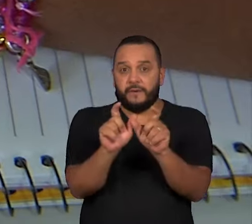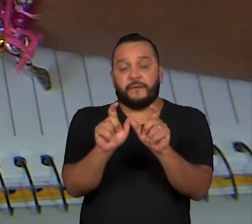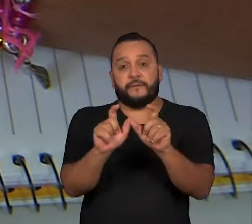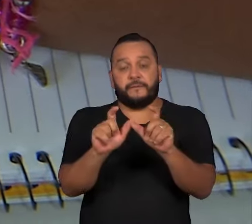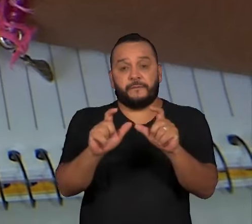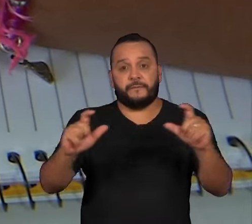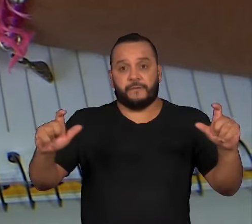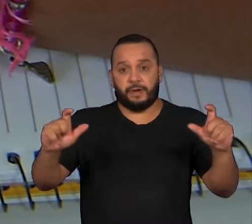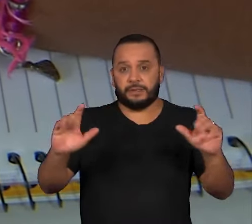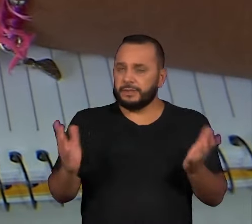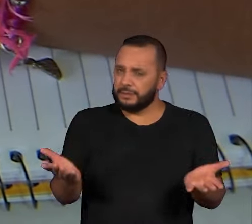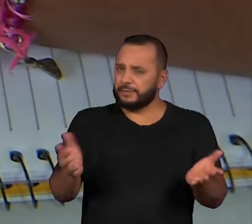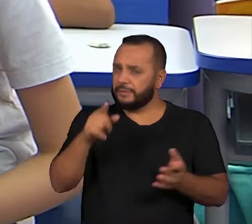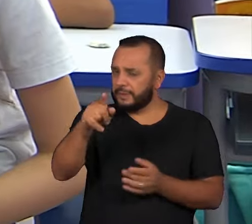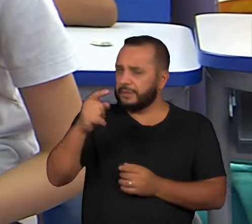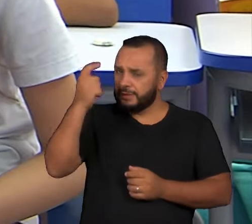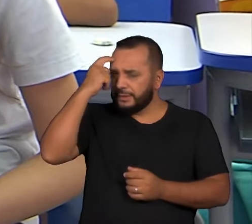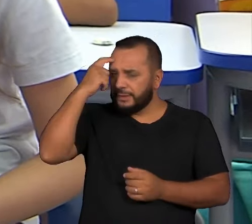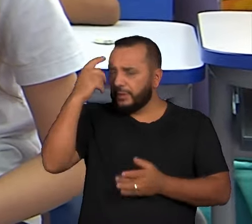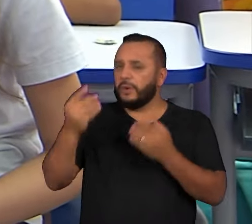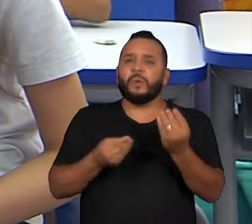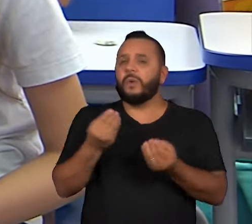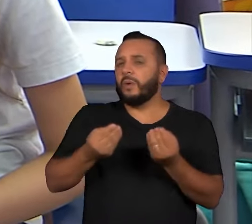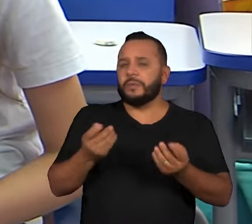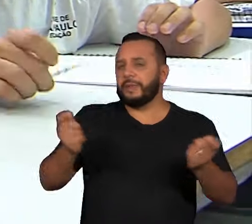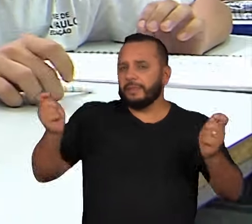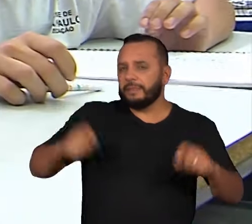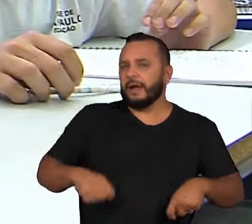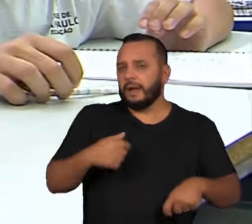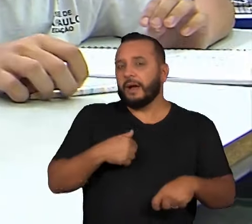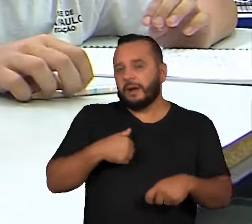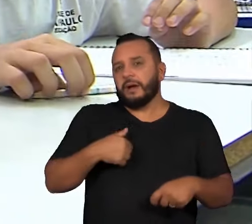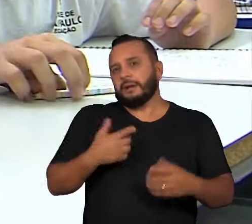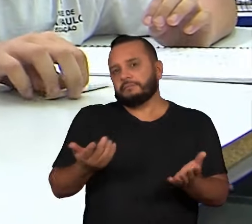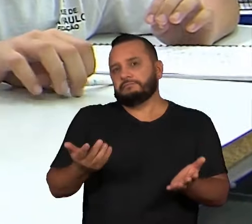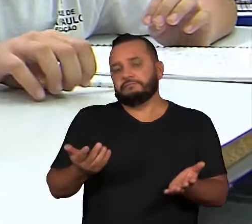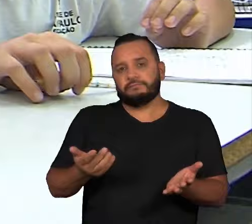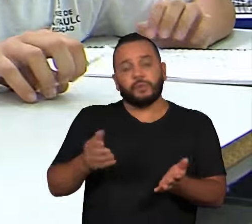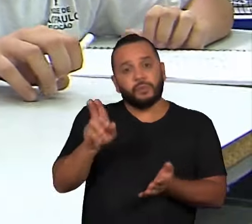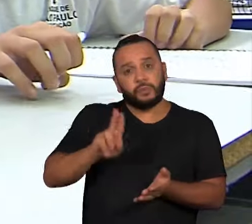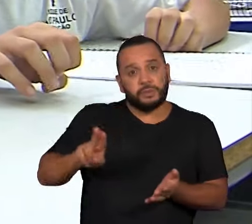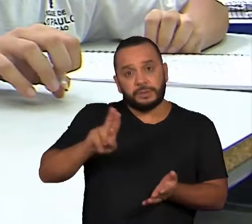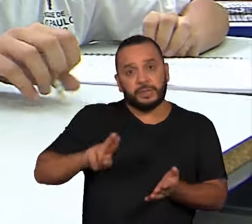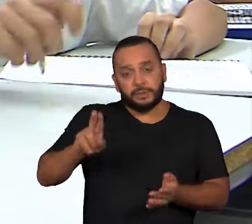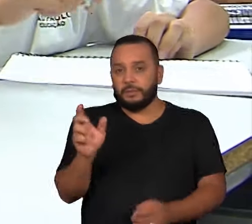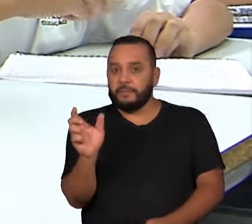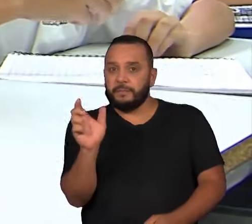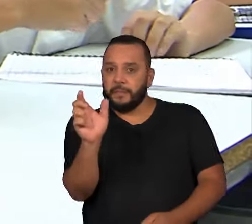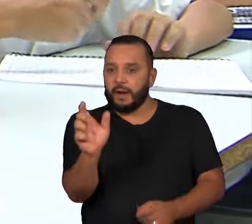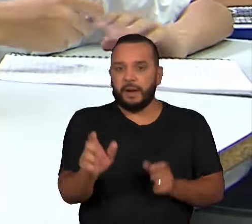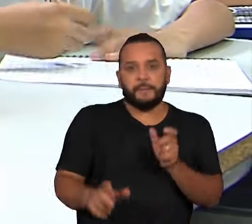Você já parou para pensar em quantas possibilidades são abertas a partir das palavras?